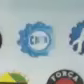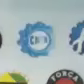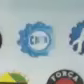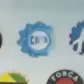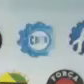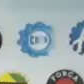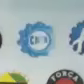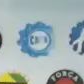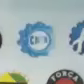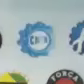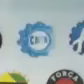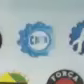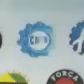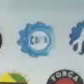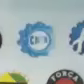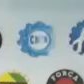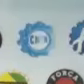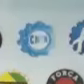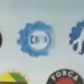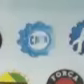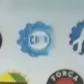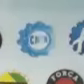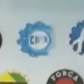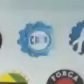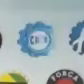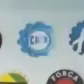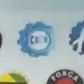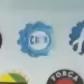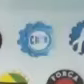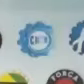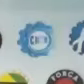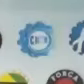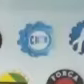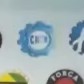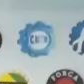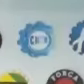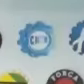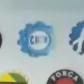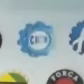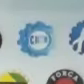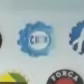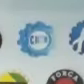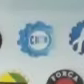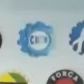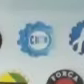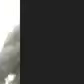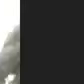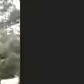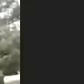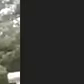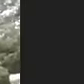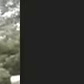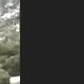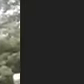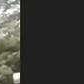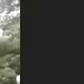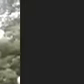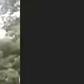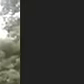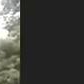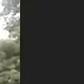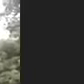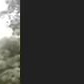unanimemente votaram a favor da greve por tempo determinado, eles estão nessa luta em frente da fábrica. Eles se revezam, né? Porque não tem por